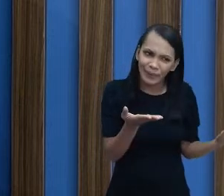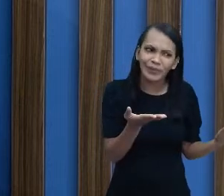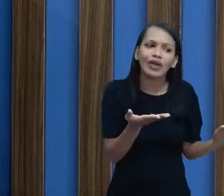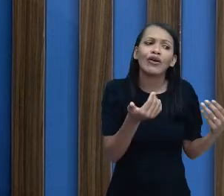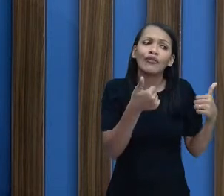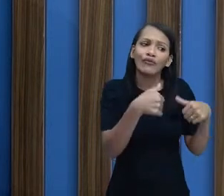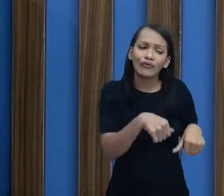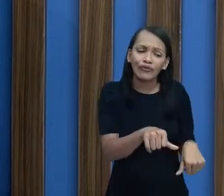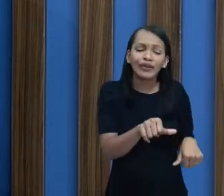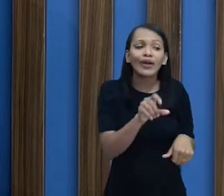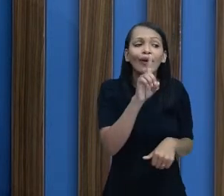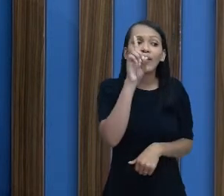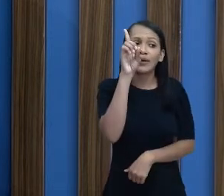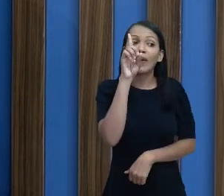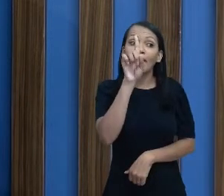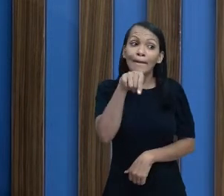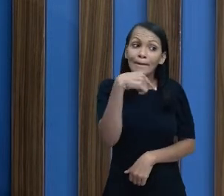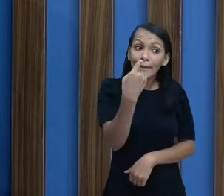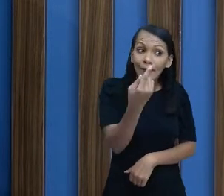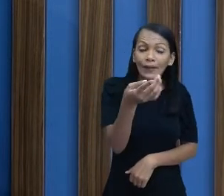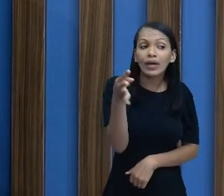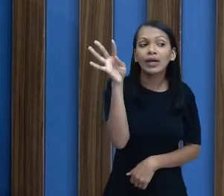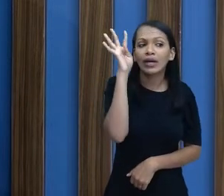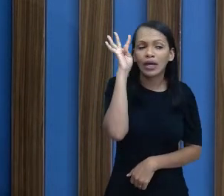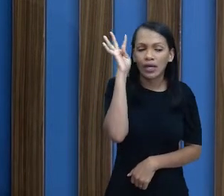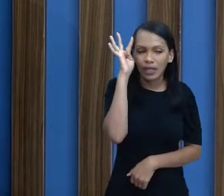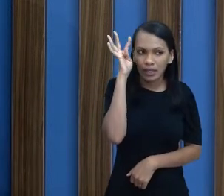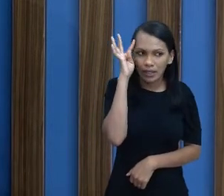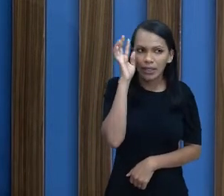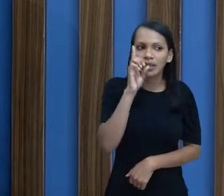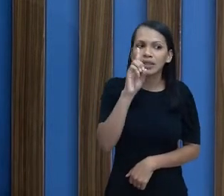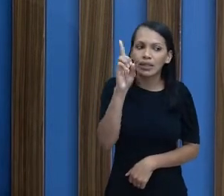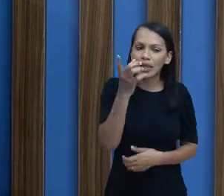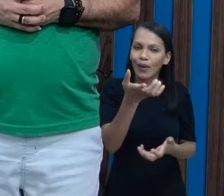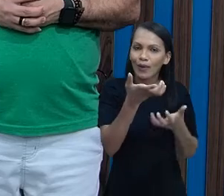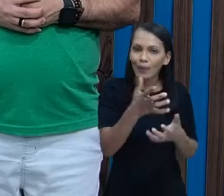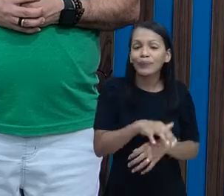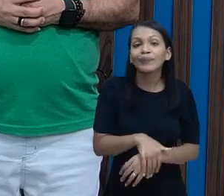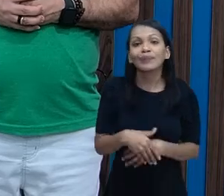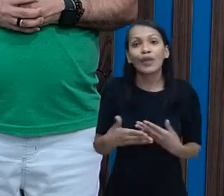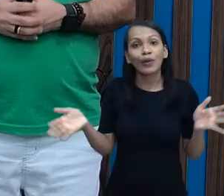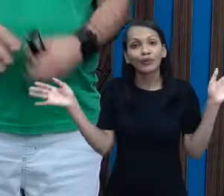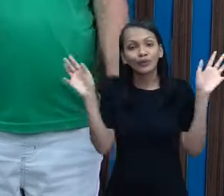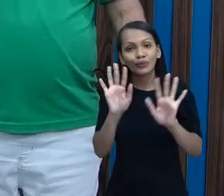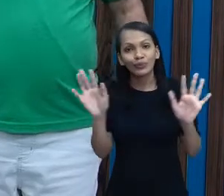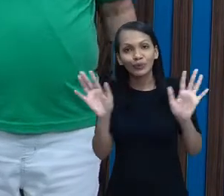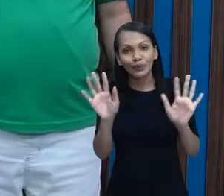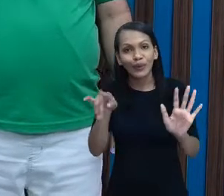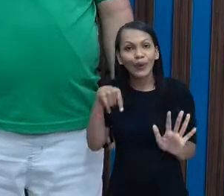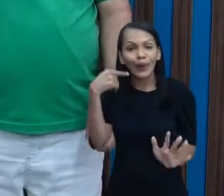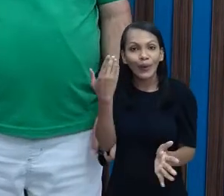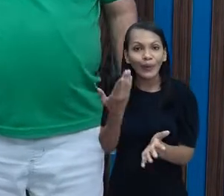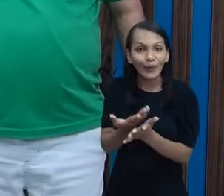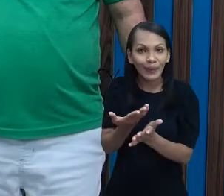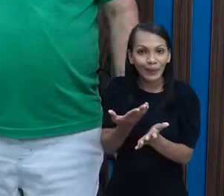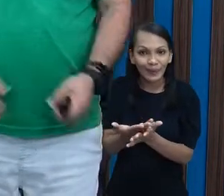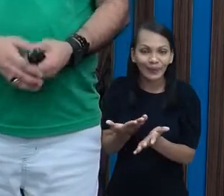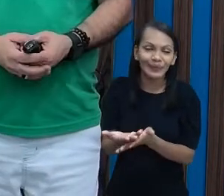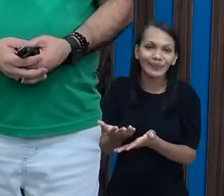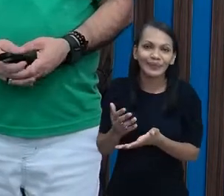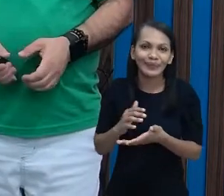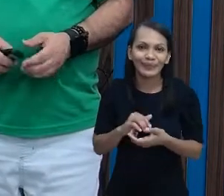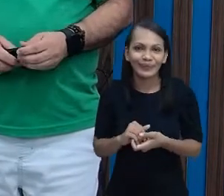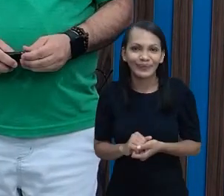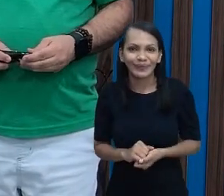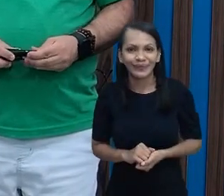Fiquem com Deus e até a próxima quarta-feira, se Deus quiser. É isso aí, gente. Tchau, tchau e até a nossa próxima aula.